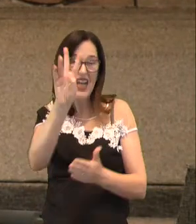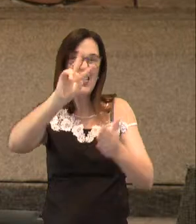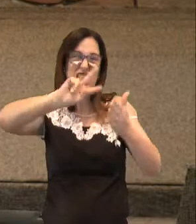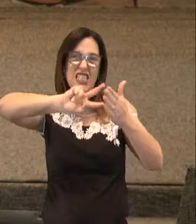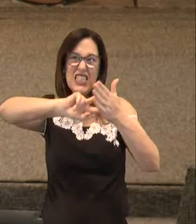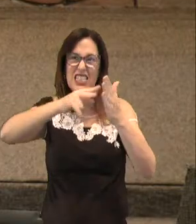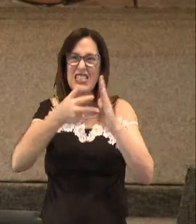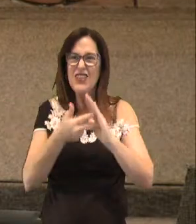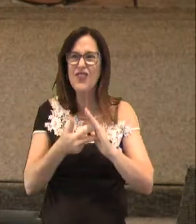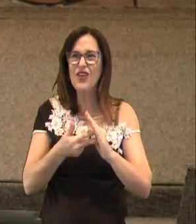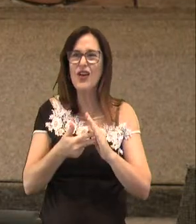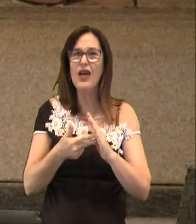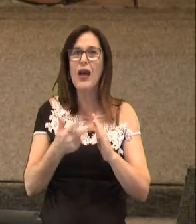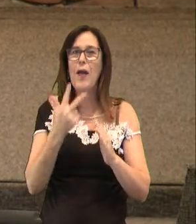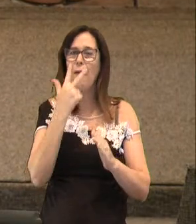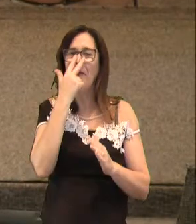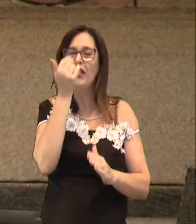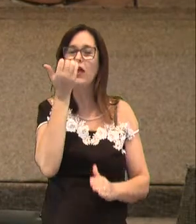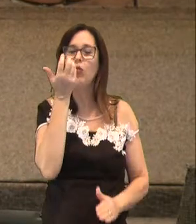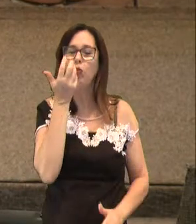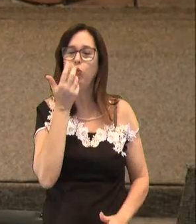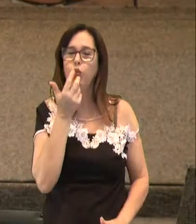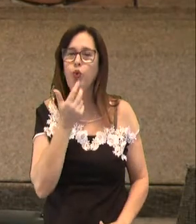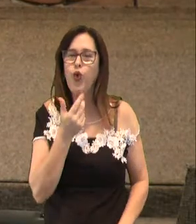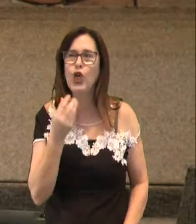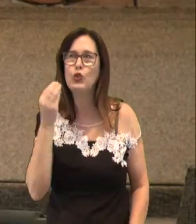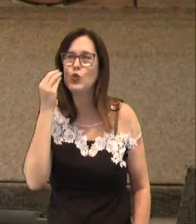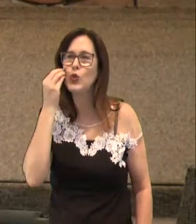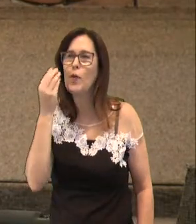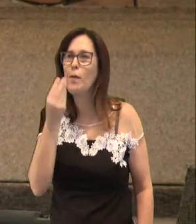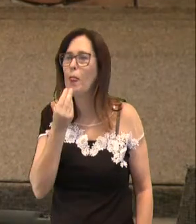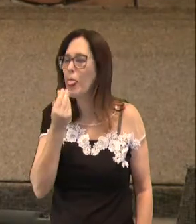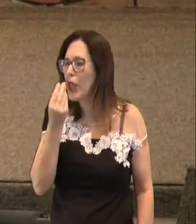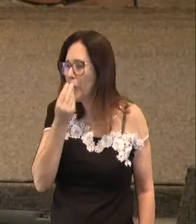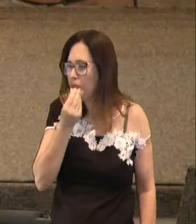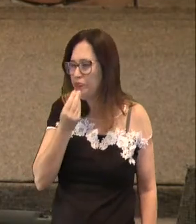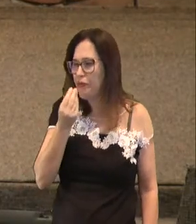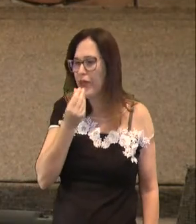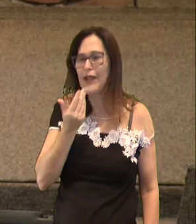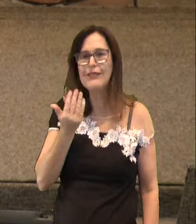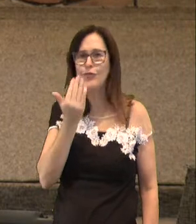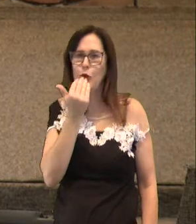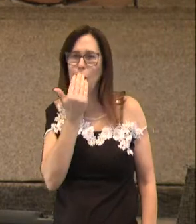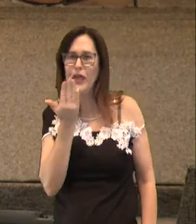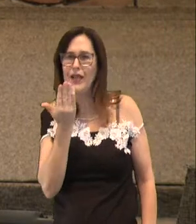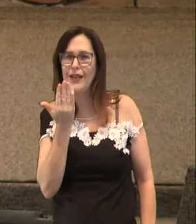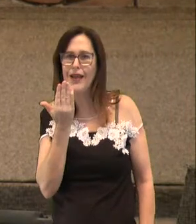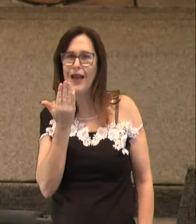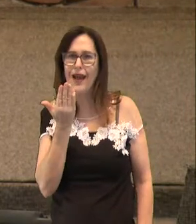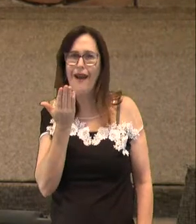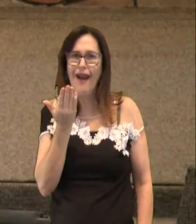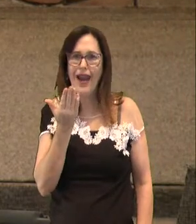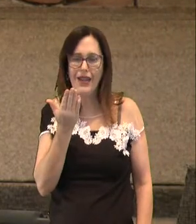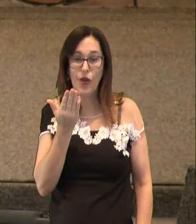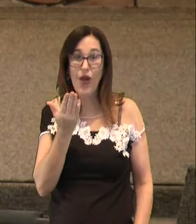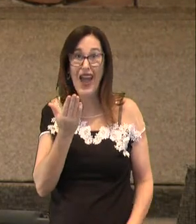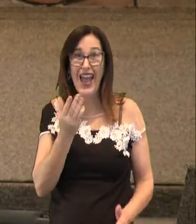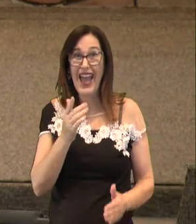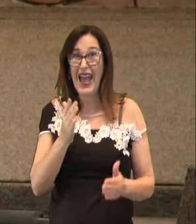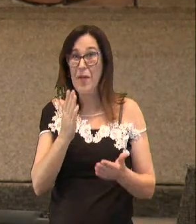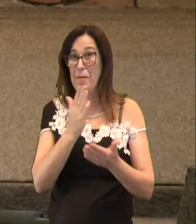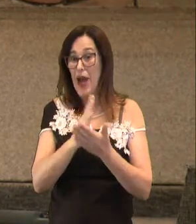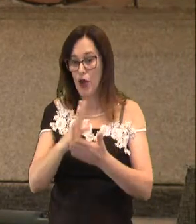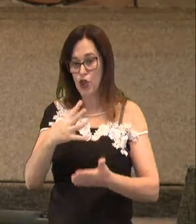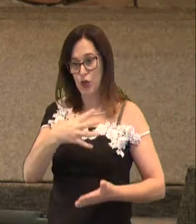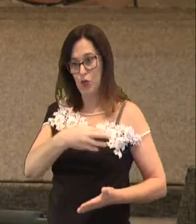um balbucio de criança que experimenta o gosto do trigo. Ou seja, uma criança que acabou de ser desmamada, que acabou